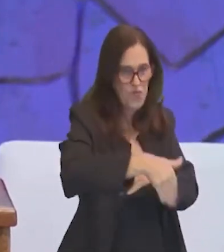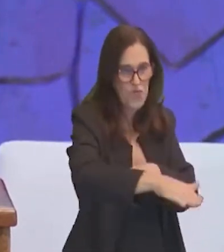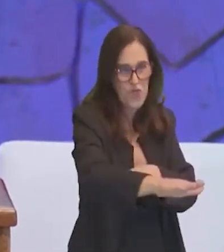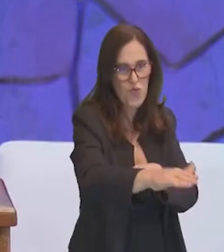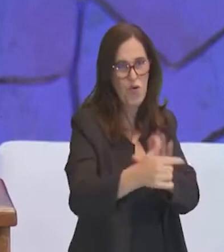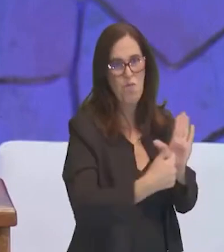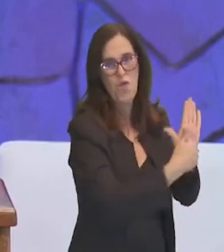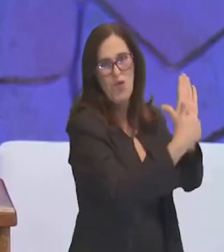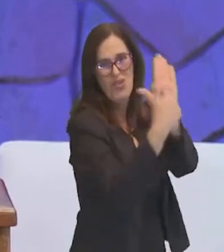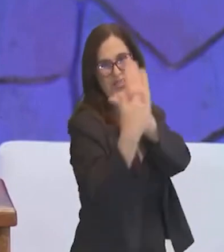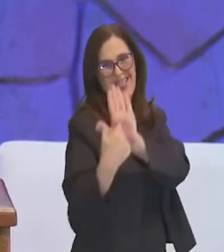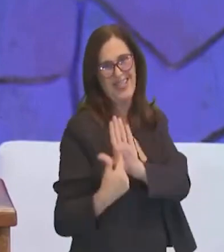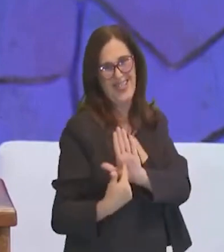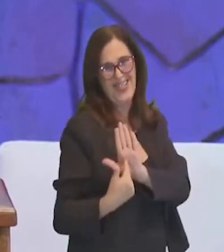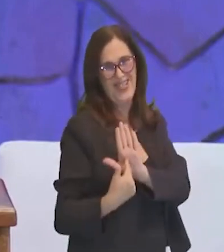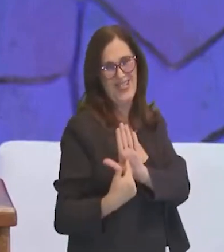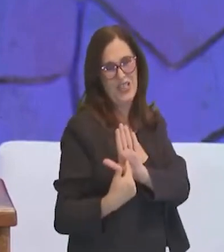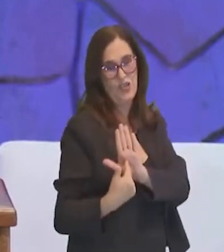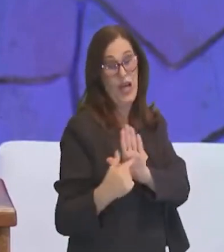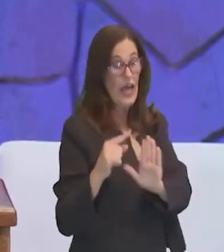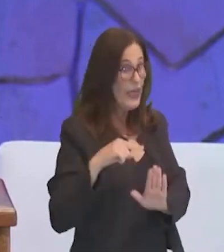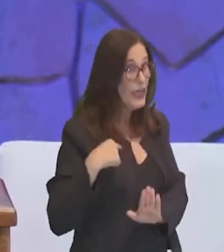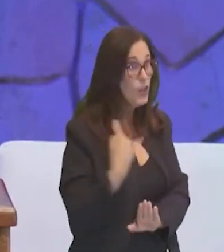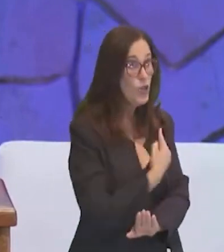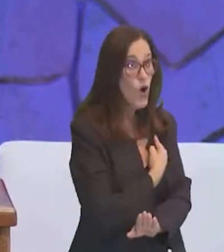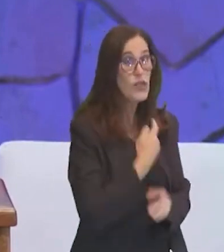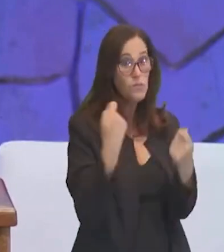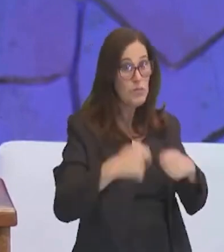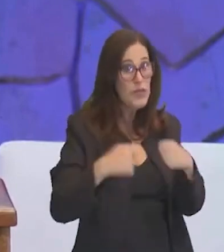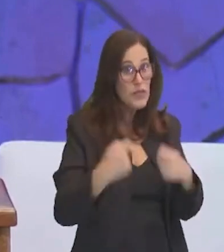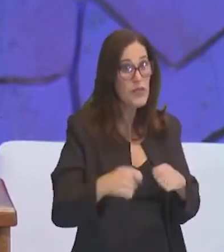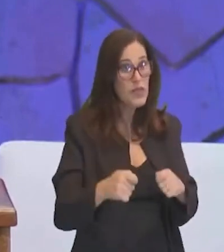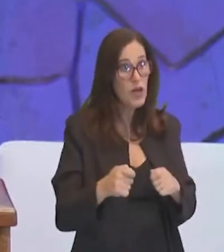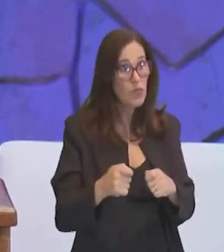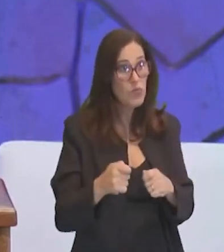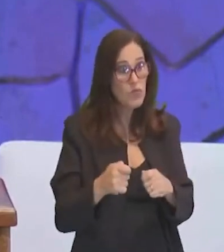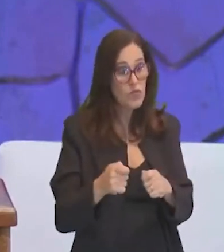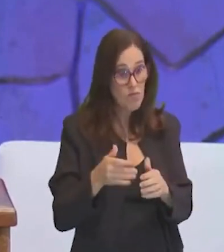exposto de que nós precisamos levar